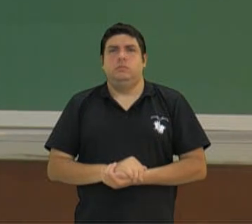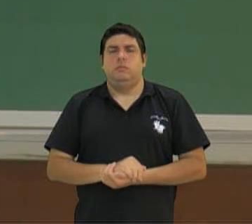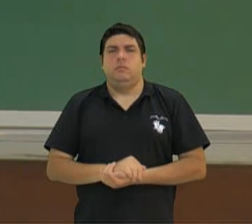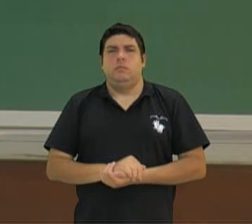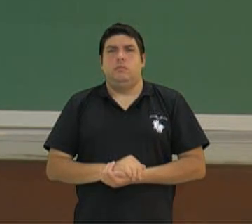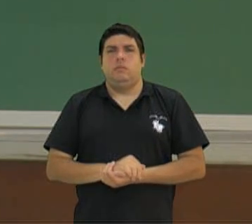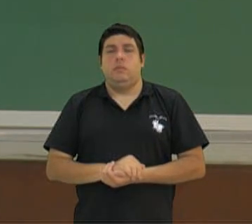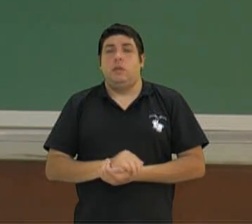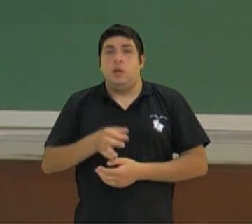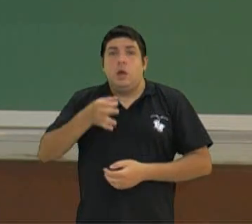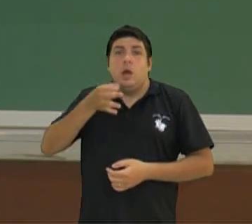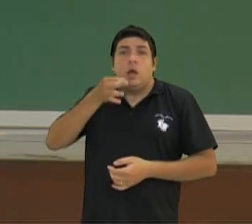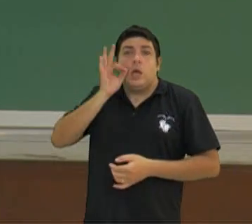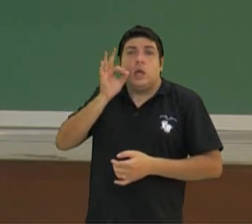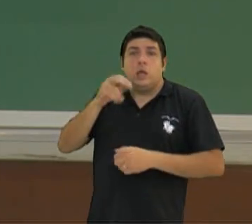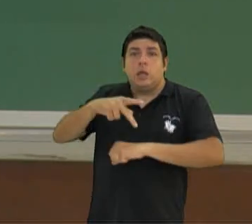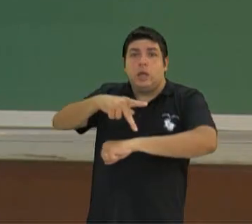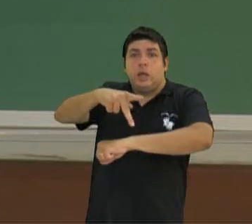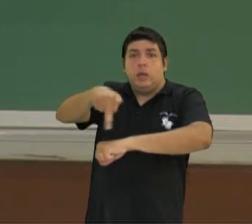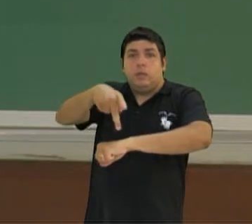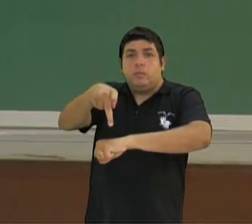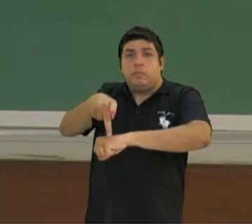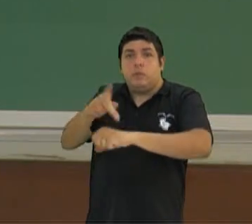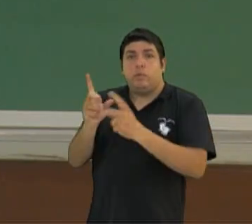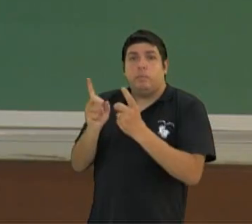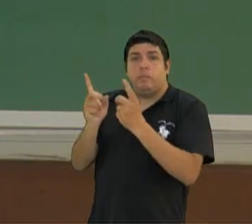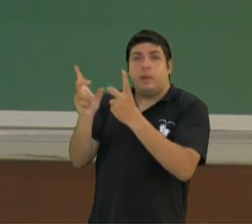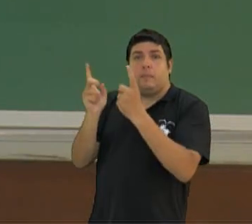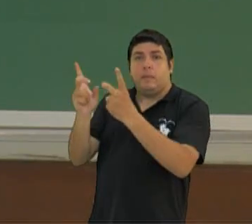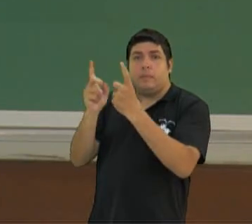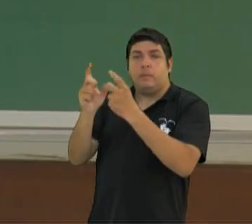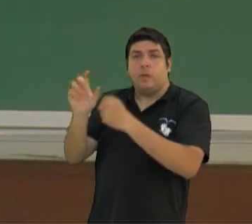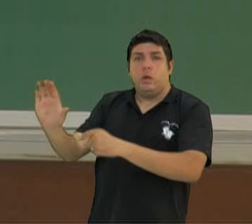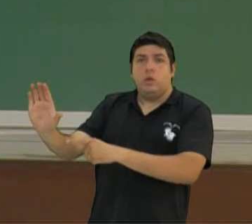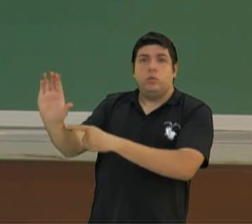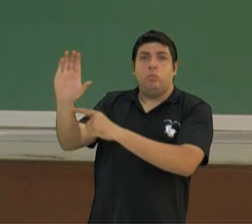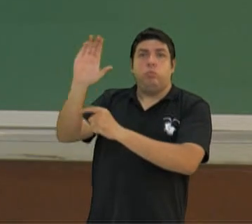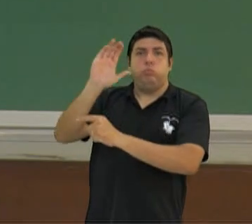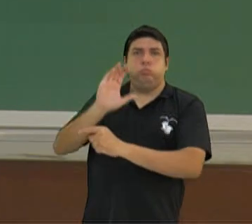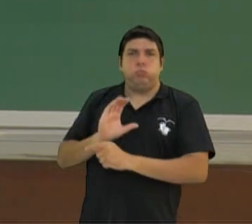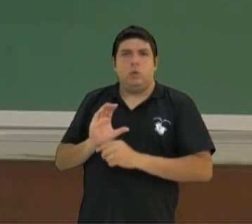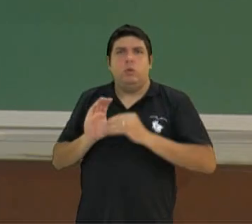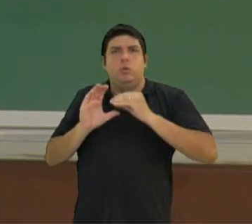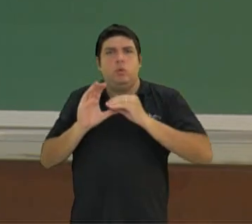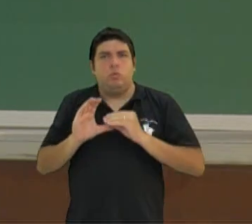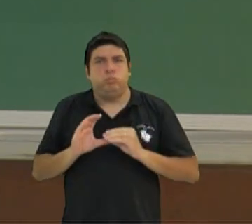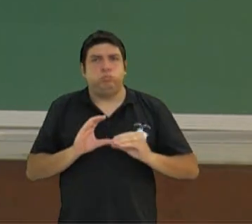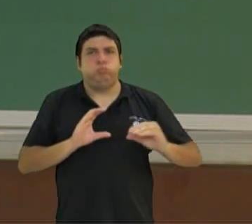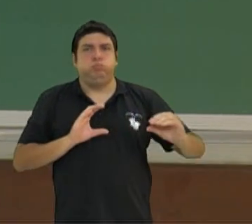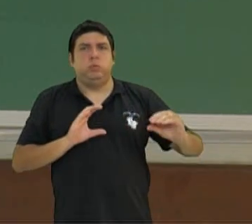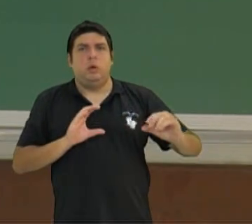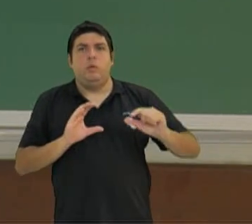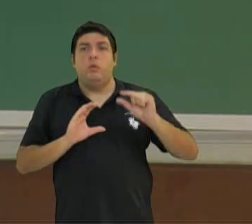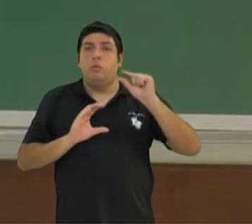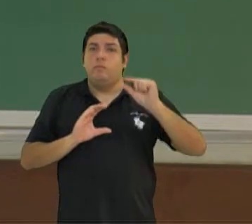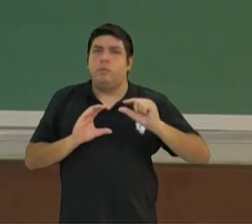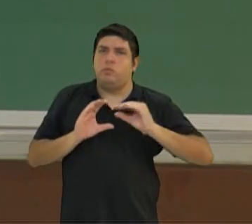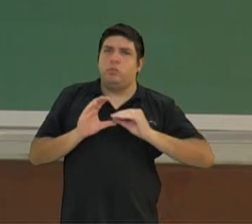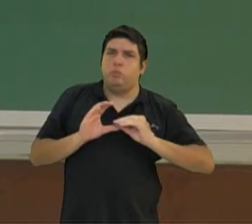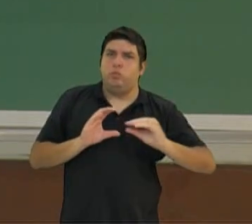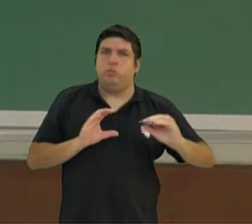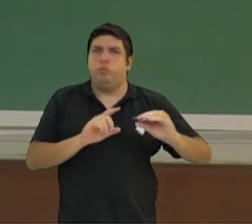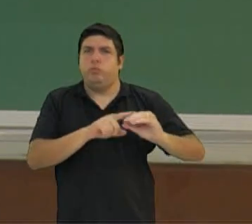as exportações de café, então, foi empregado ali na construção, né, na composição